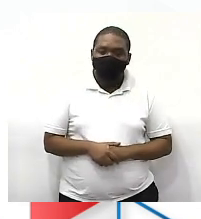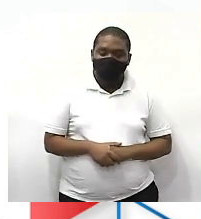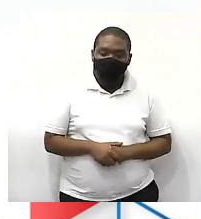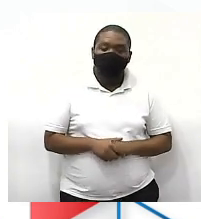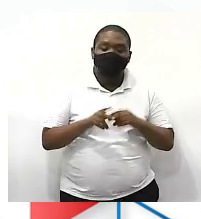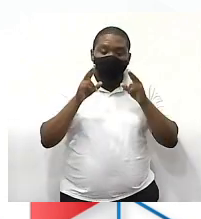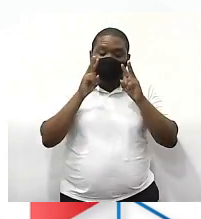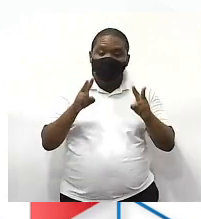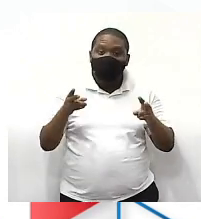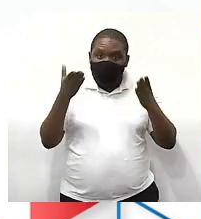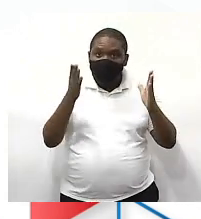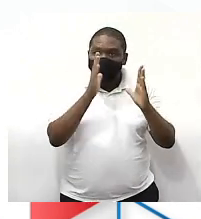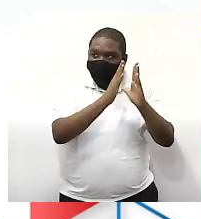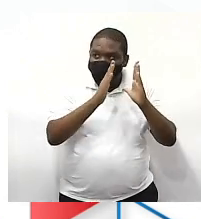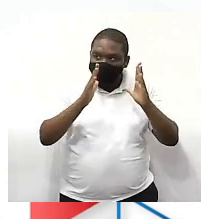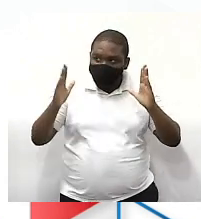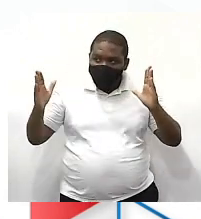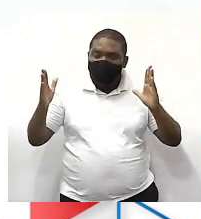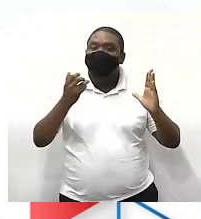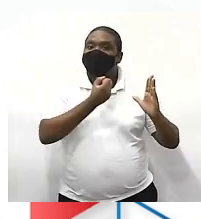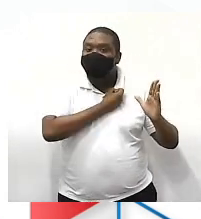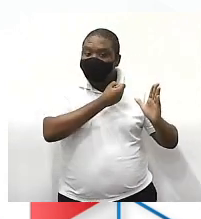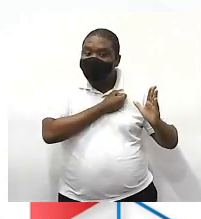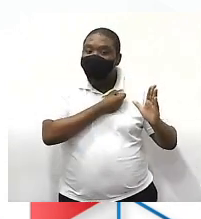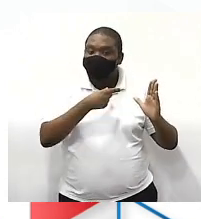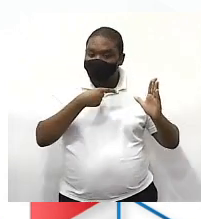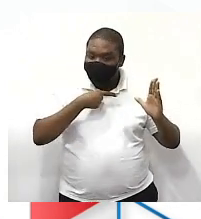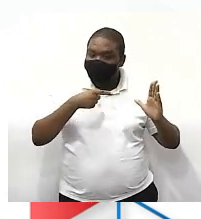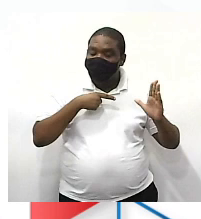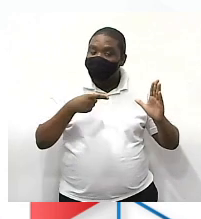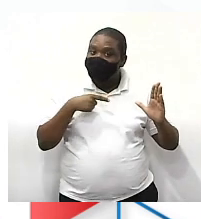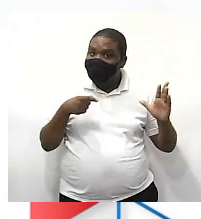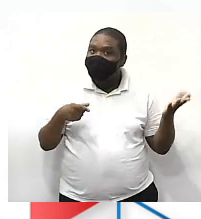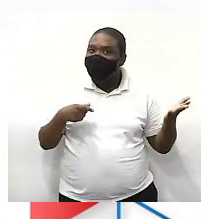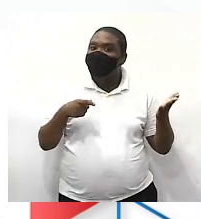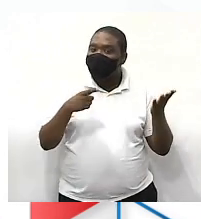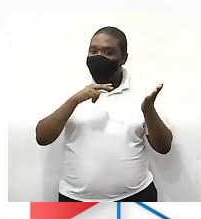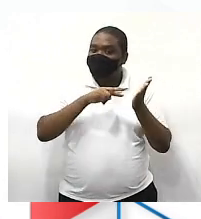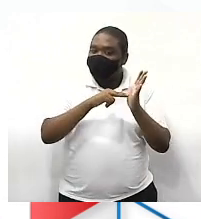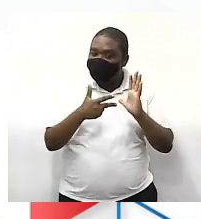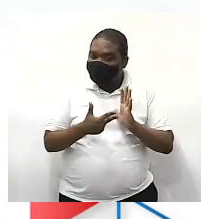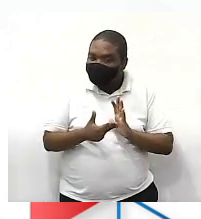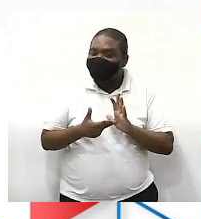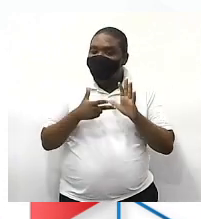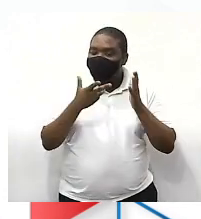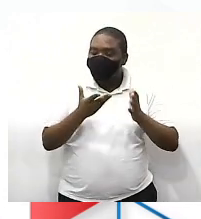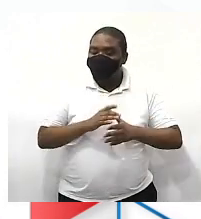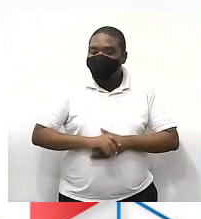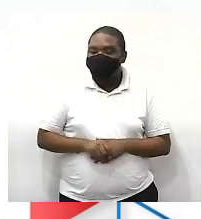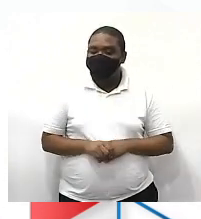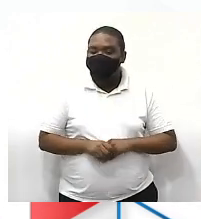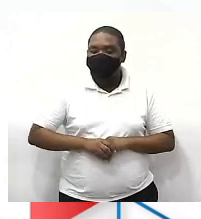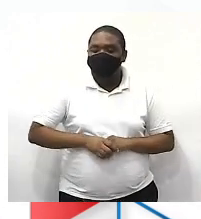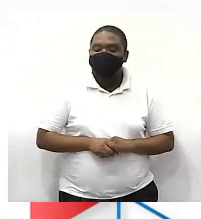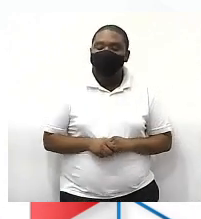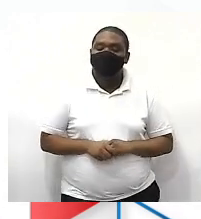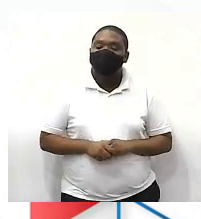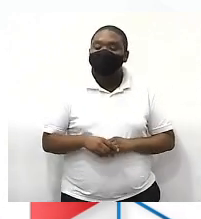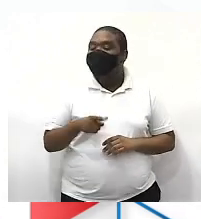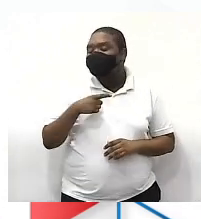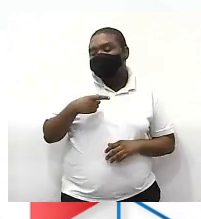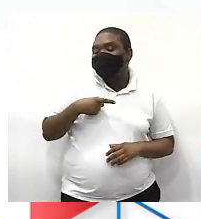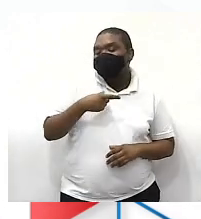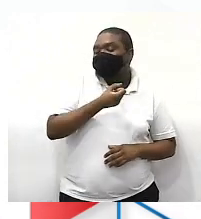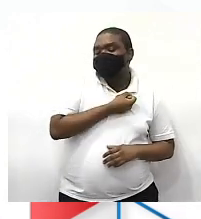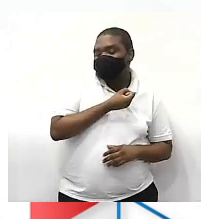numérica comigo. Nela nós temos 3 números que estão representados por símbolos, tá? Símbolos aleatórios